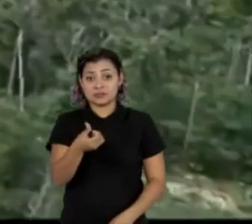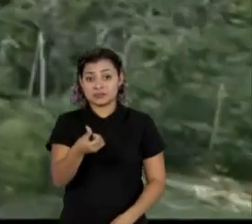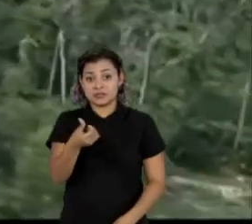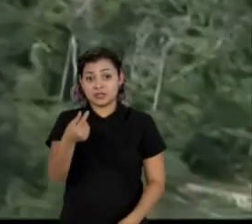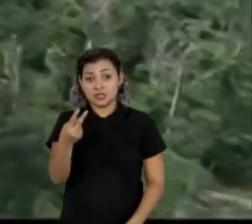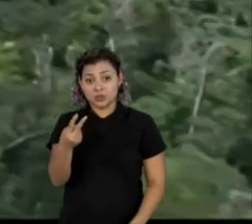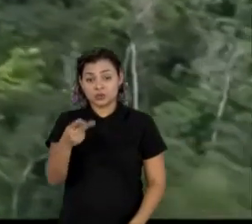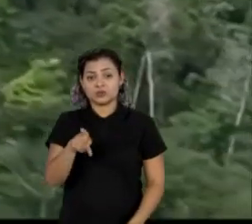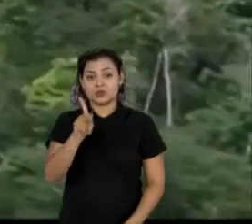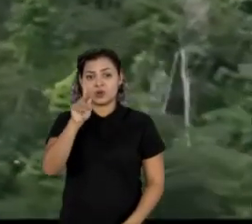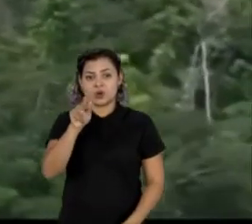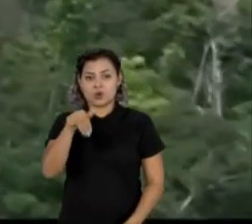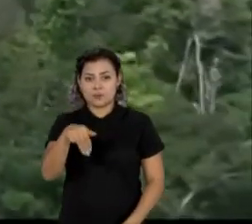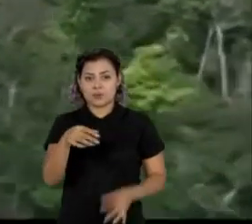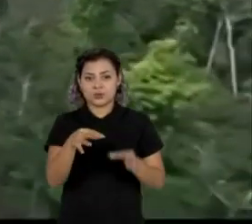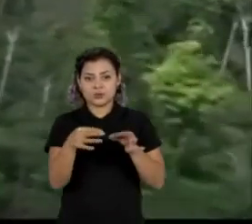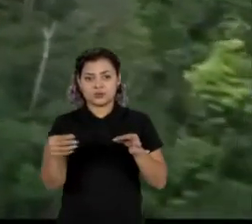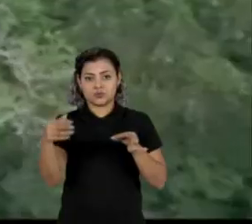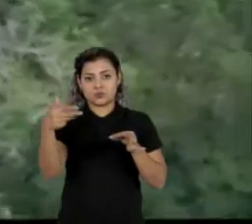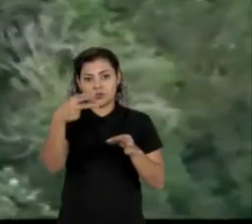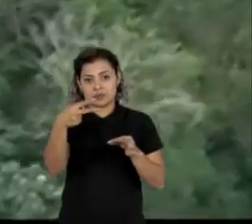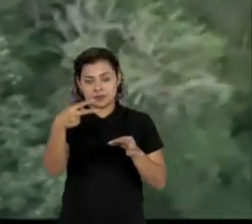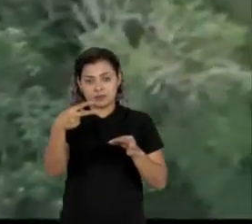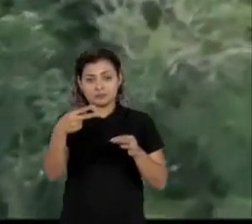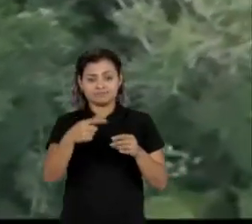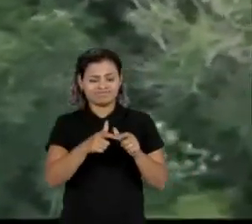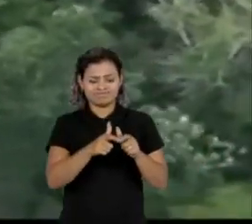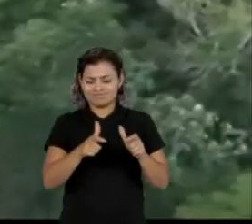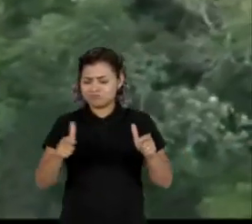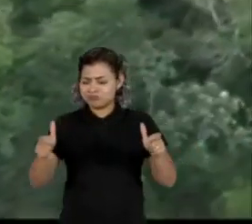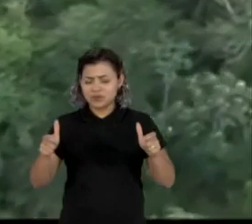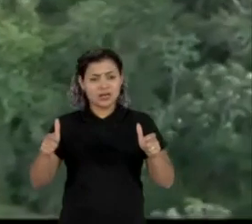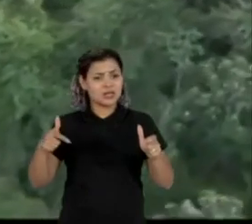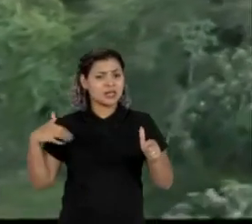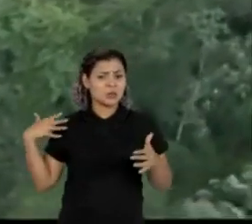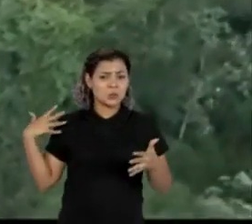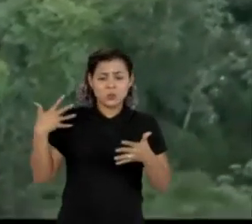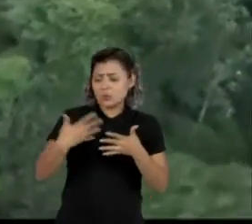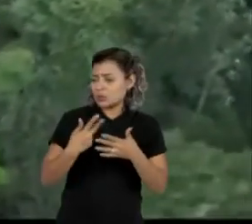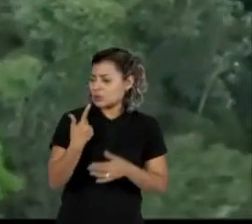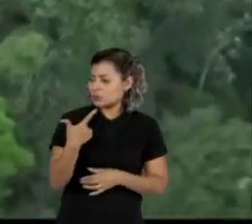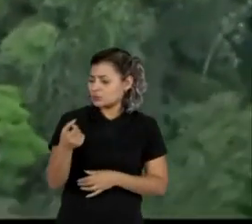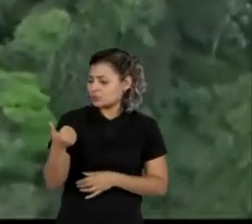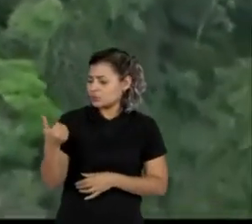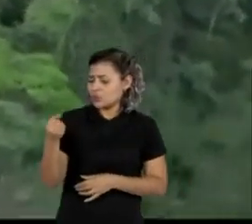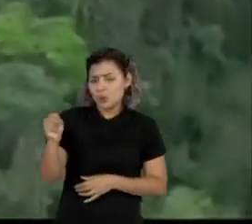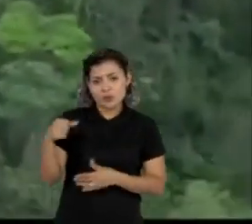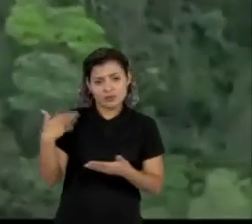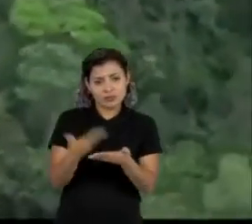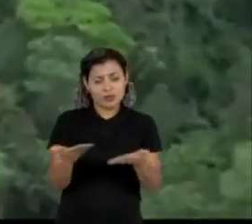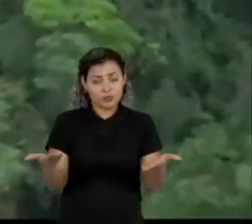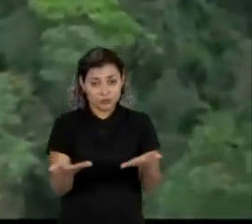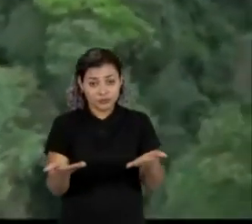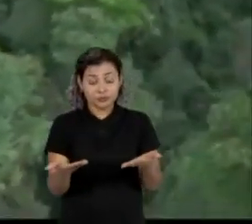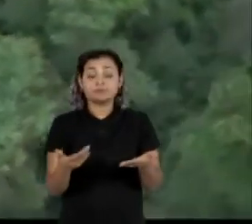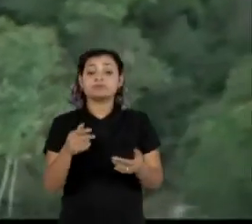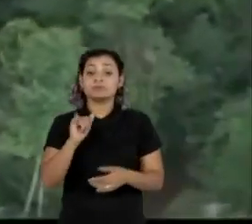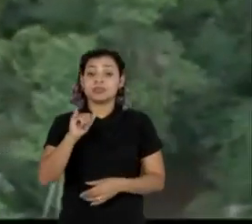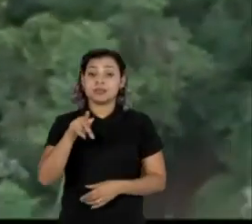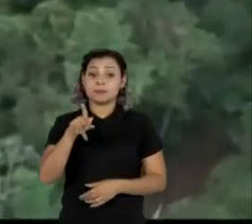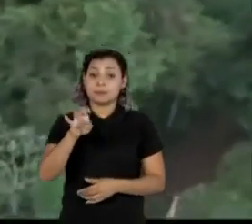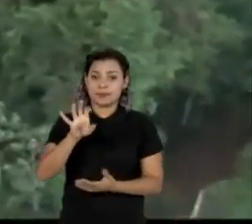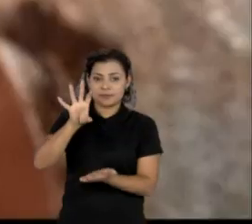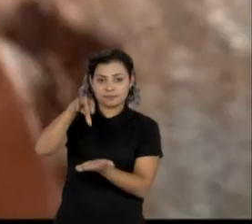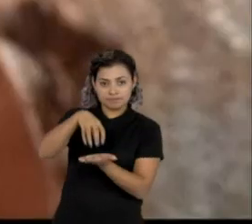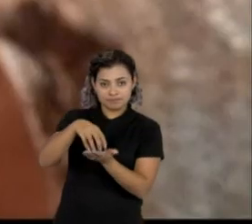9.762 quilômetros quadrados, a maior registrada desde 2008. Os dados oficiais são do INPE,